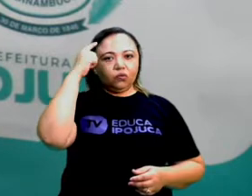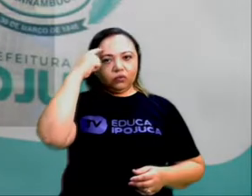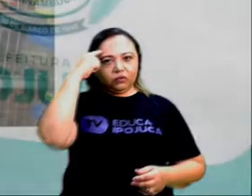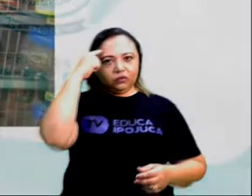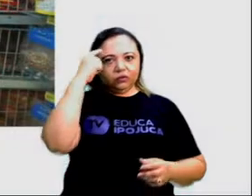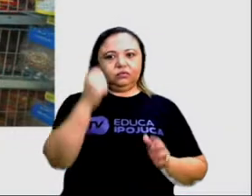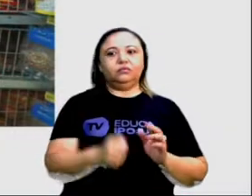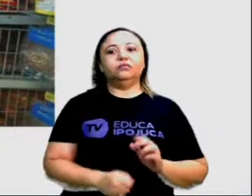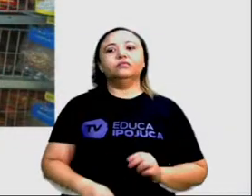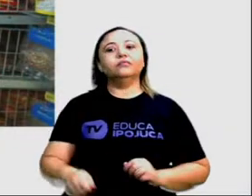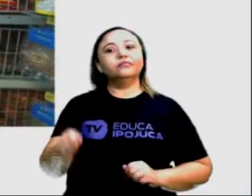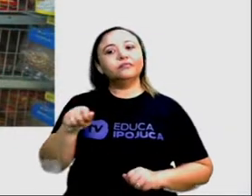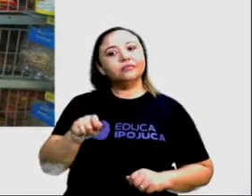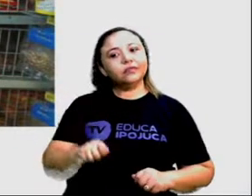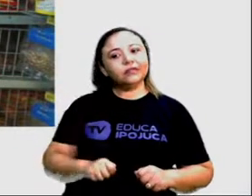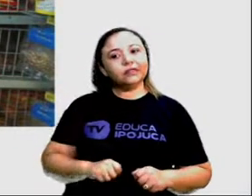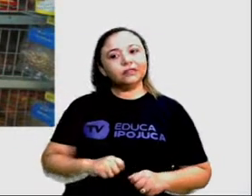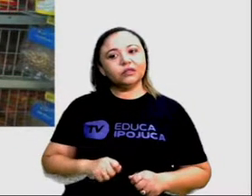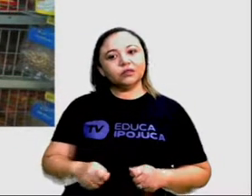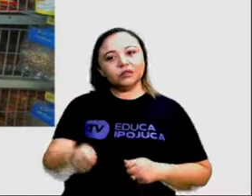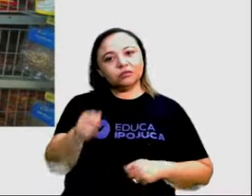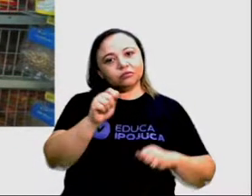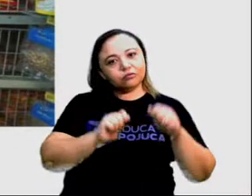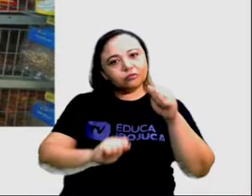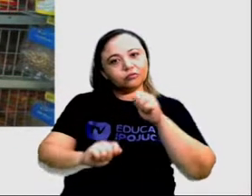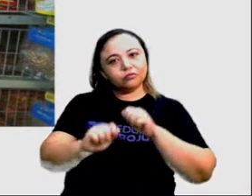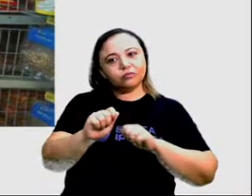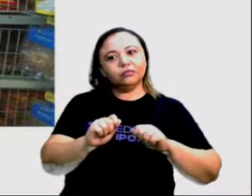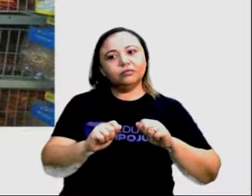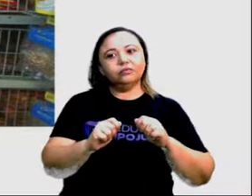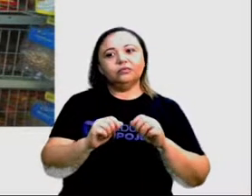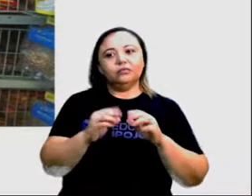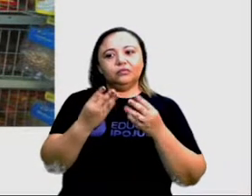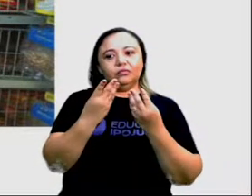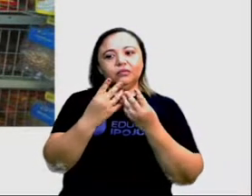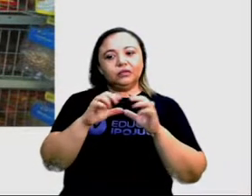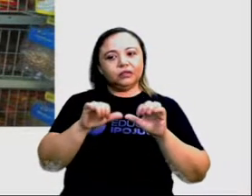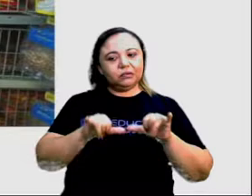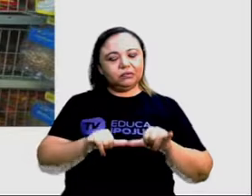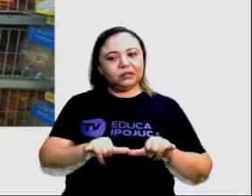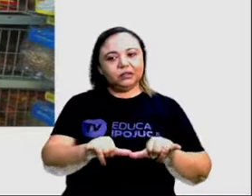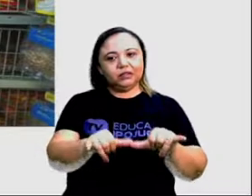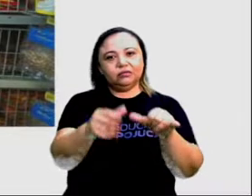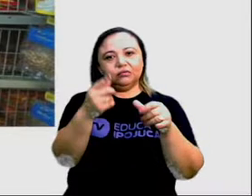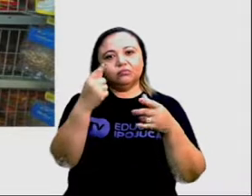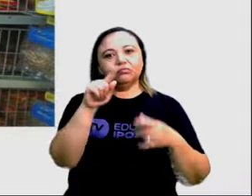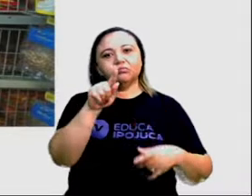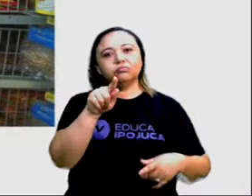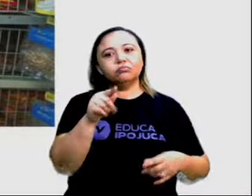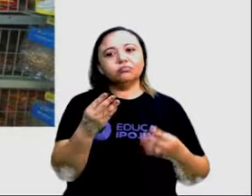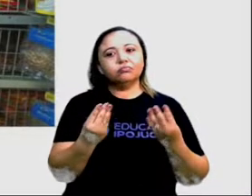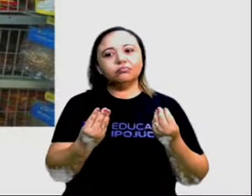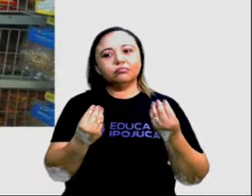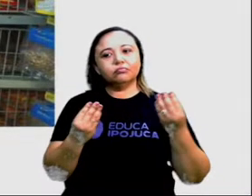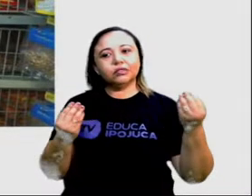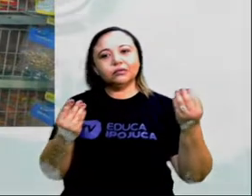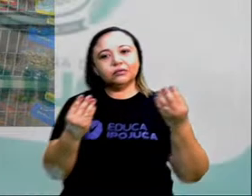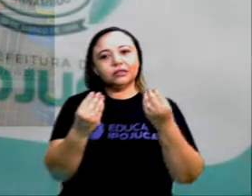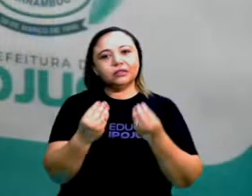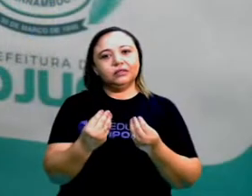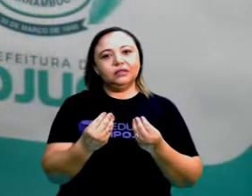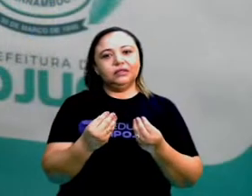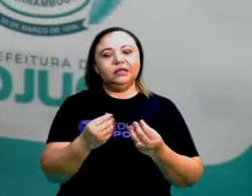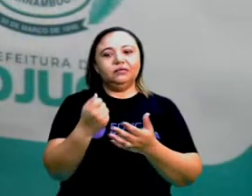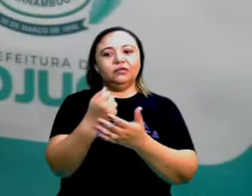é e qual a importância? Aqui a gente está vendo o supermercado lotado de coisas. Será que a gente está comprando só o que a gente